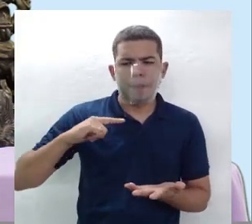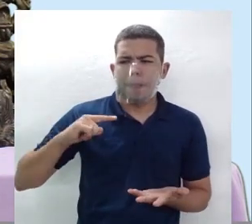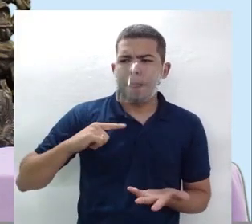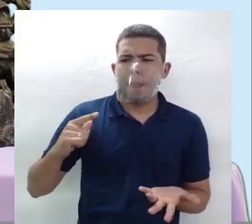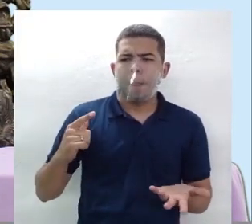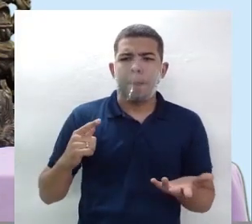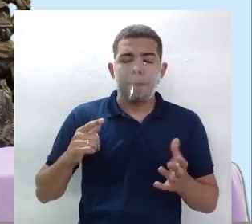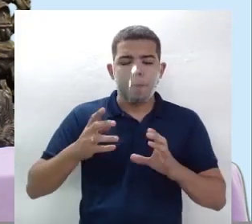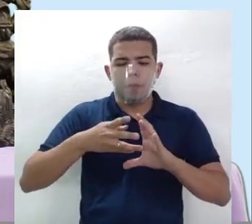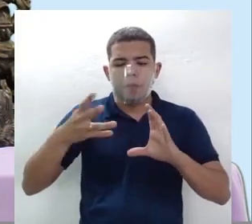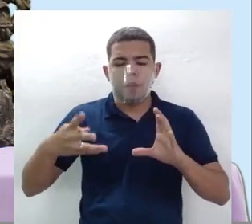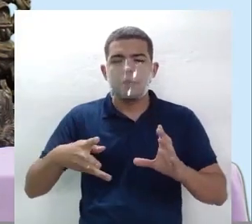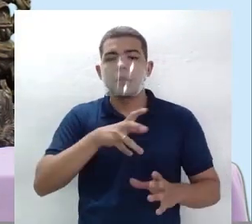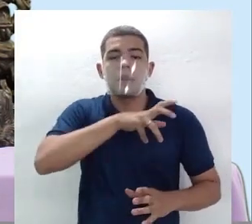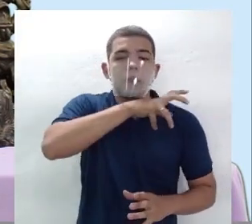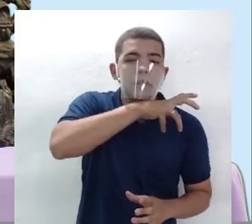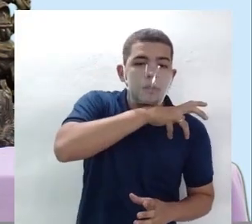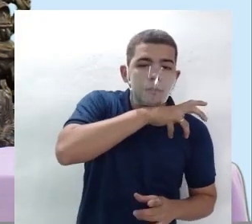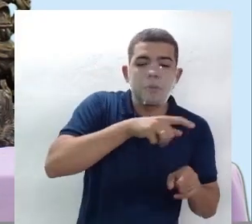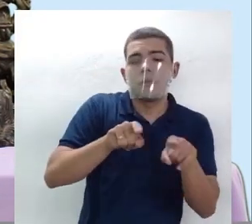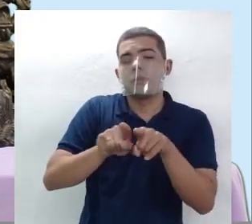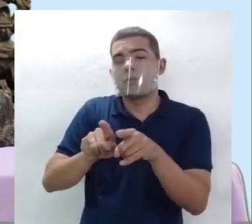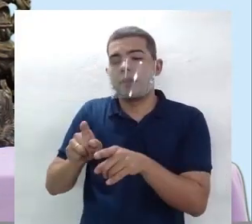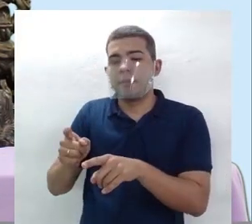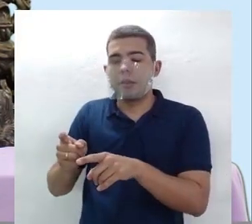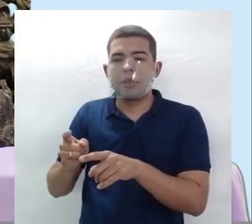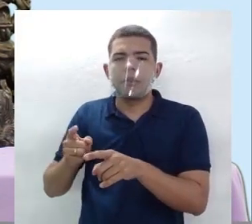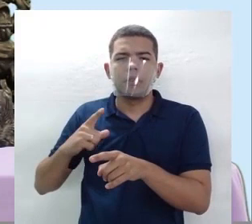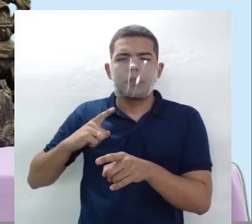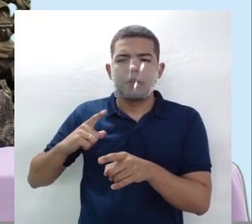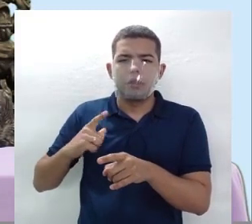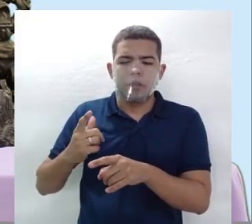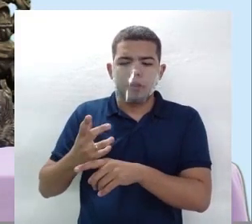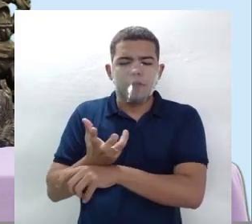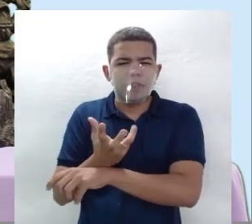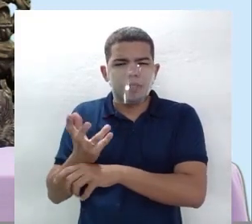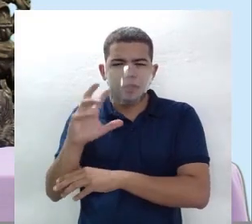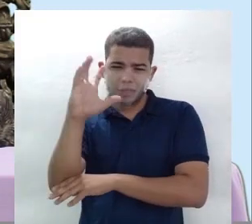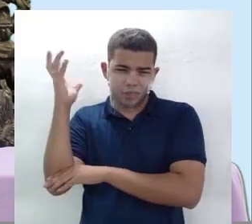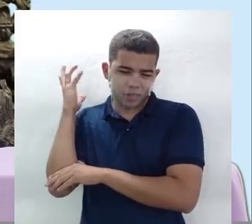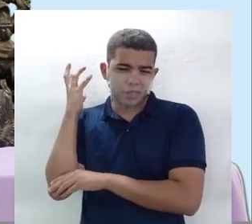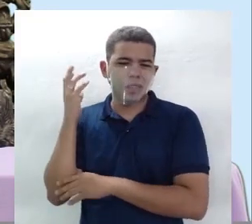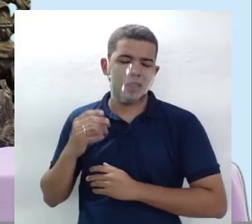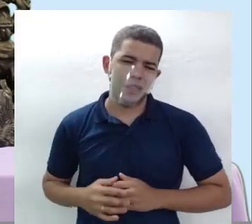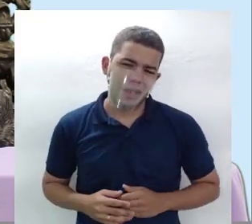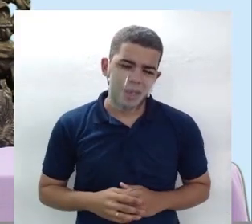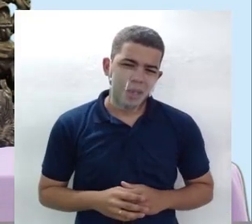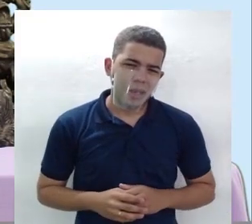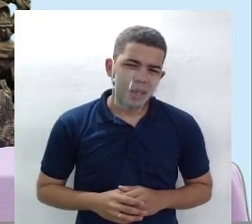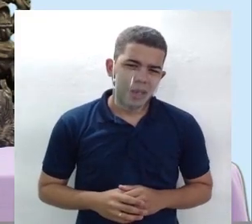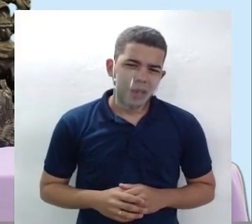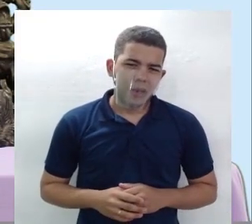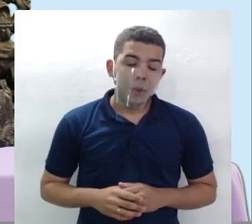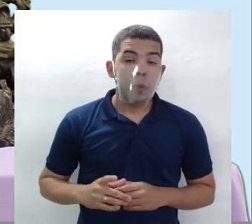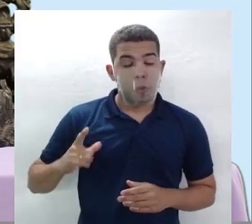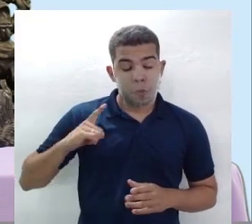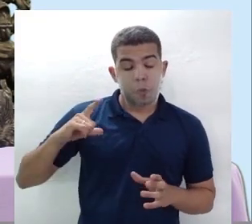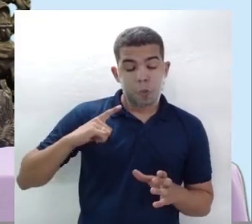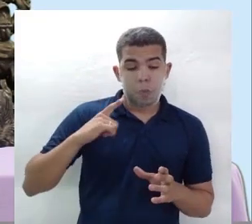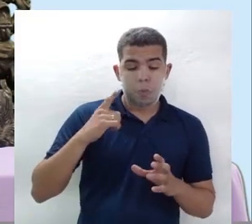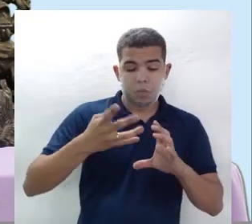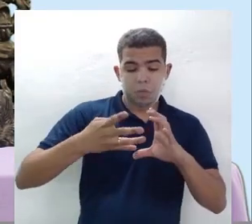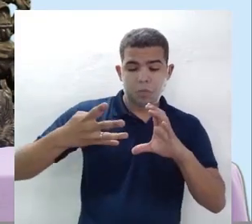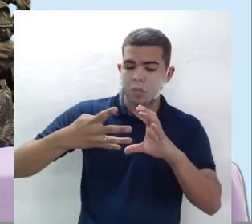célula animal e a célula vegetal. Dentro da célula, no caso aí, que são estruturas que